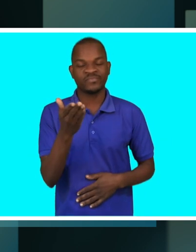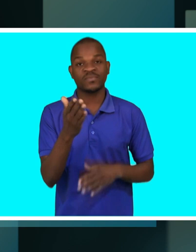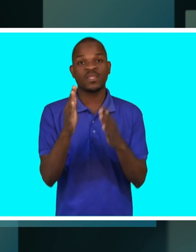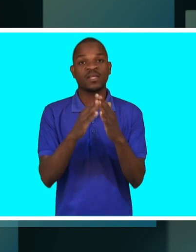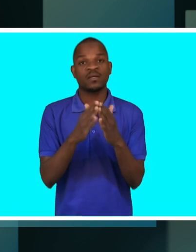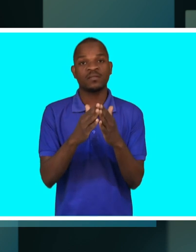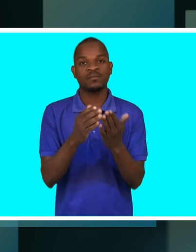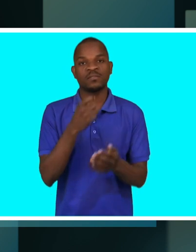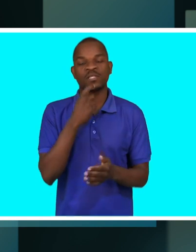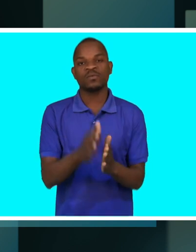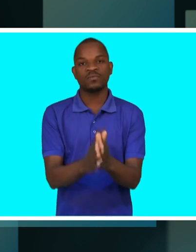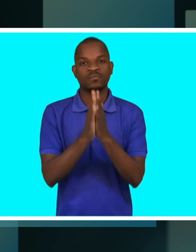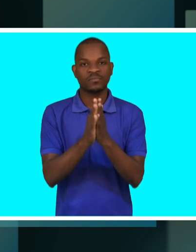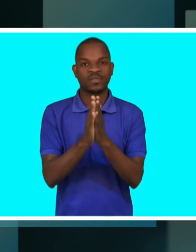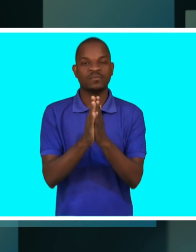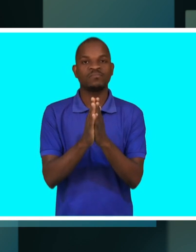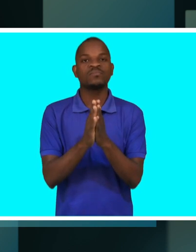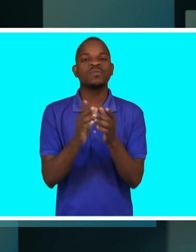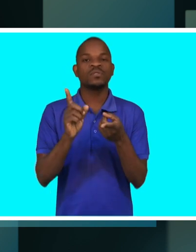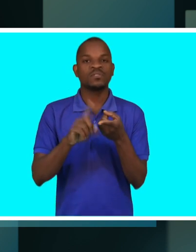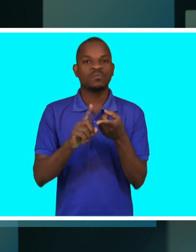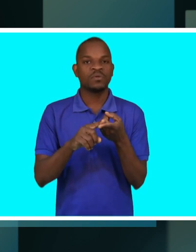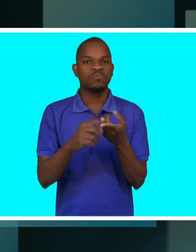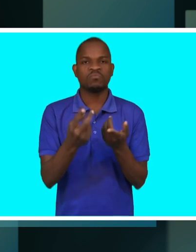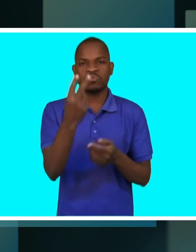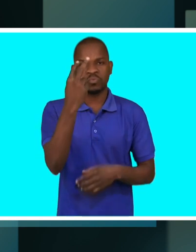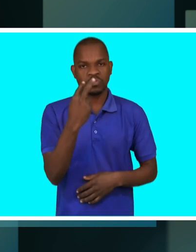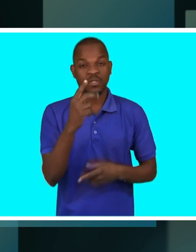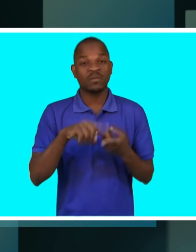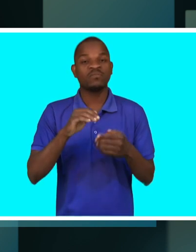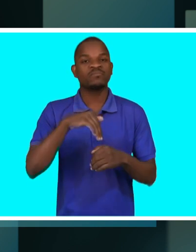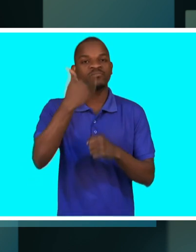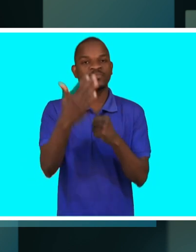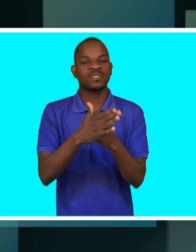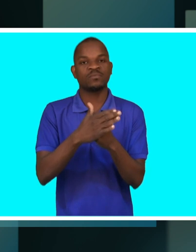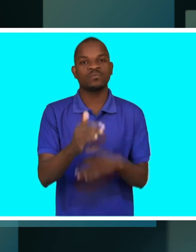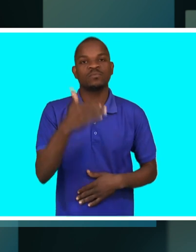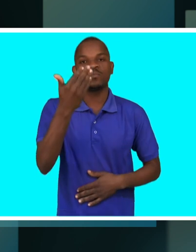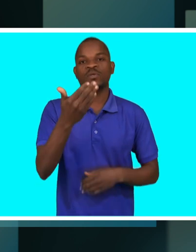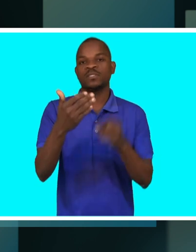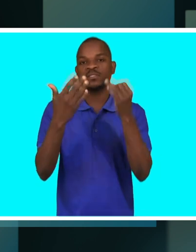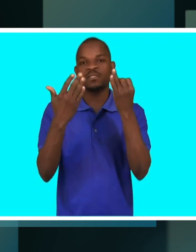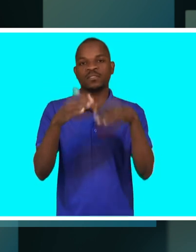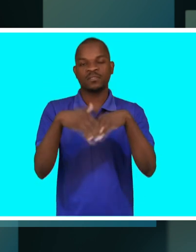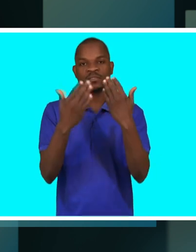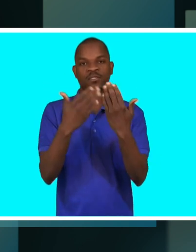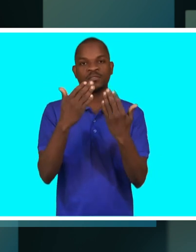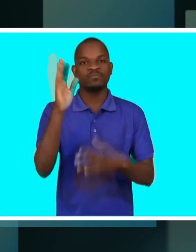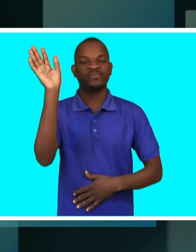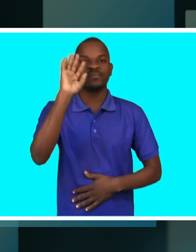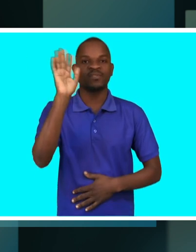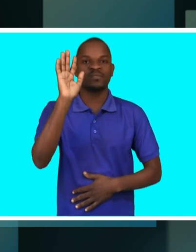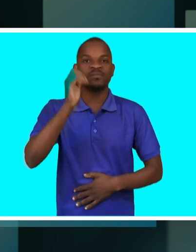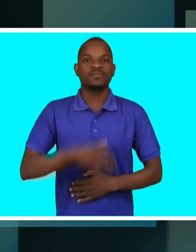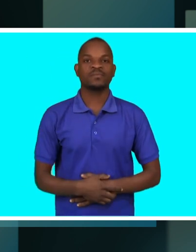Para si, que esteve na nossa companhia, o nosso muito obrigado pela sua audiência. Nós voltamos daqui a sete dias.